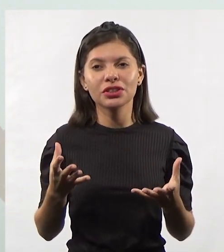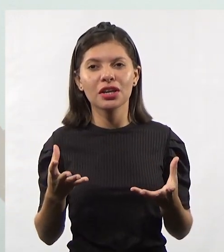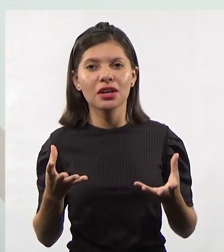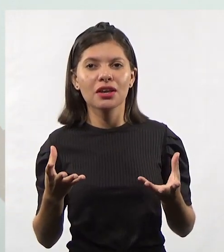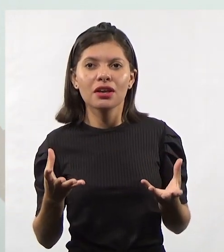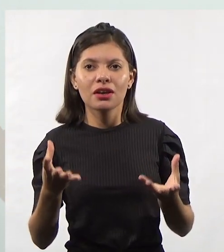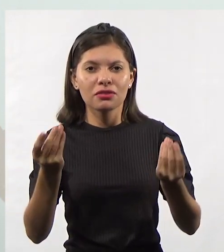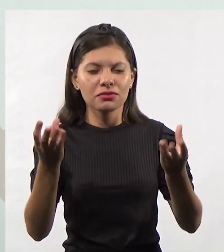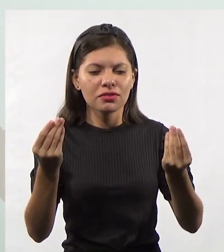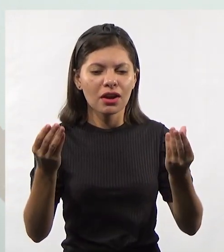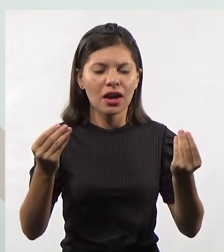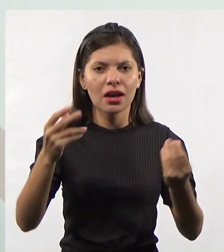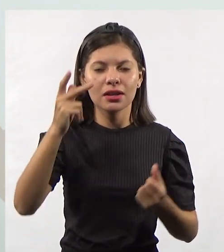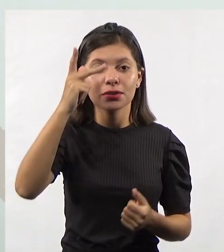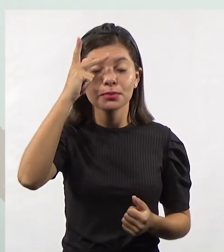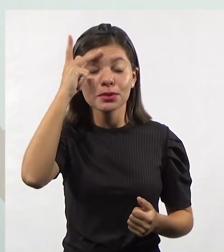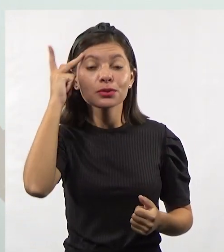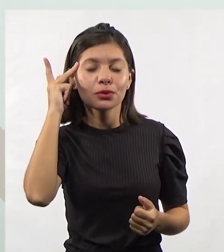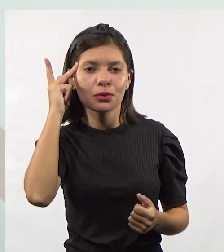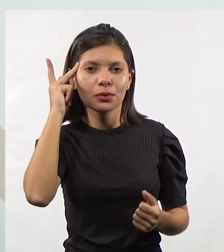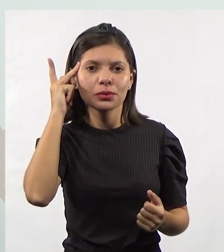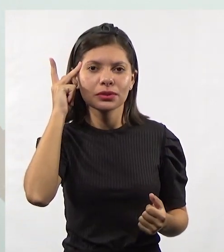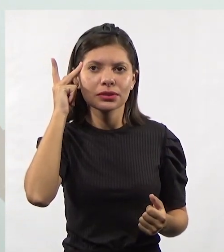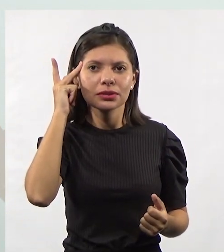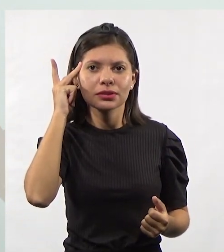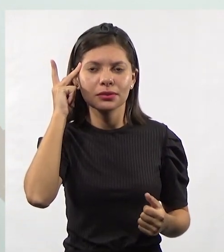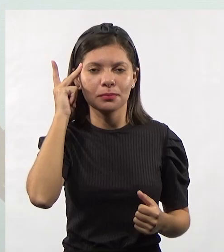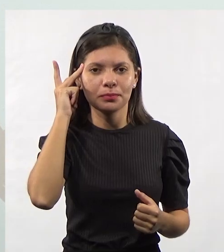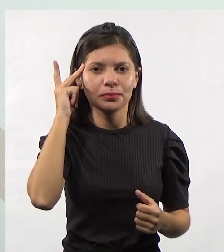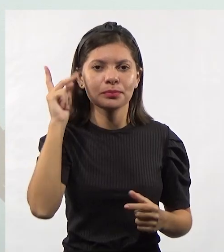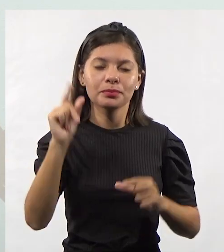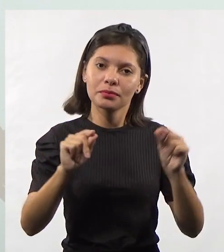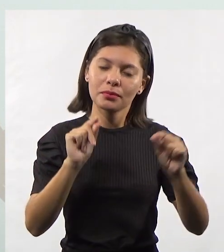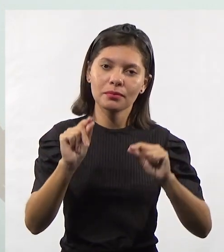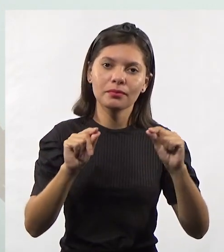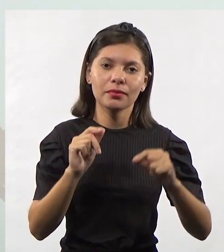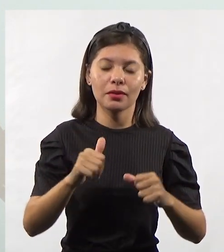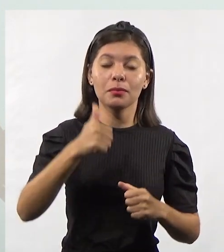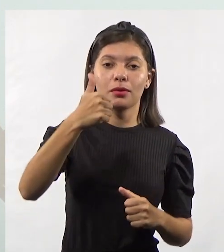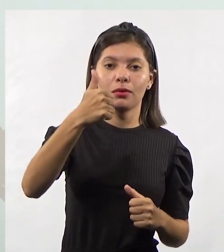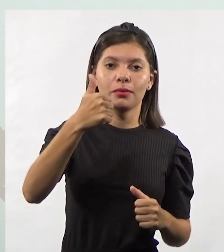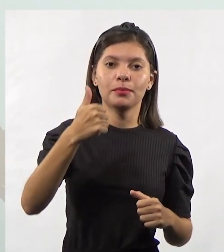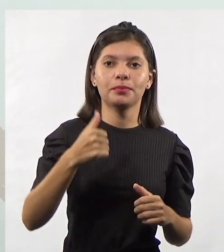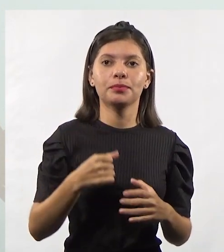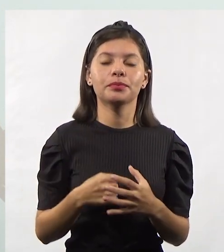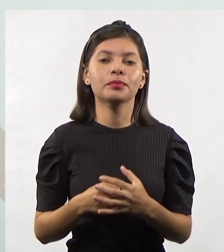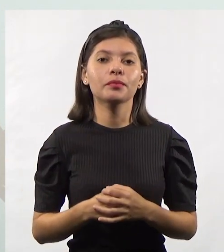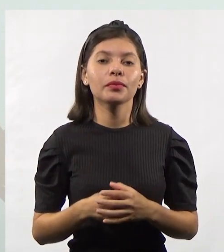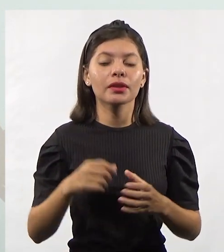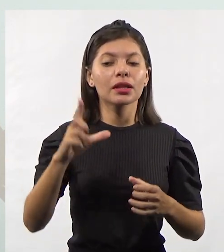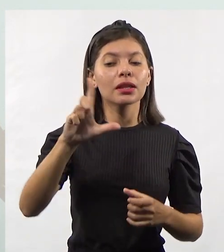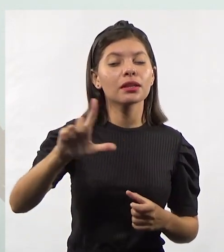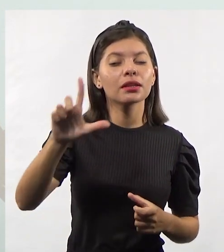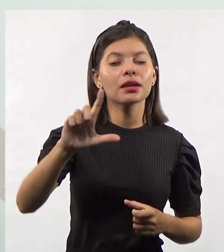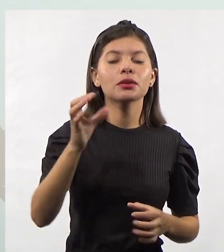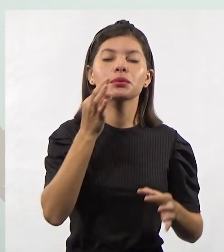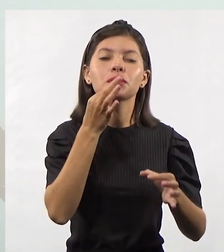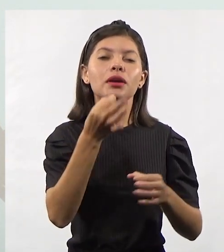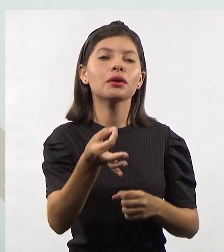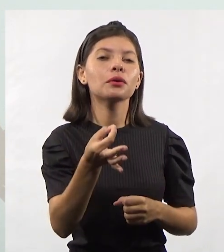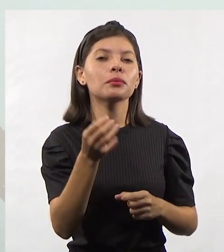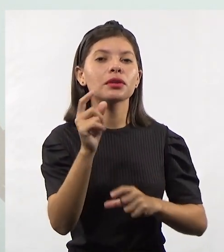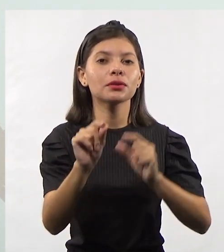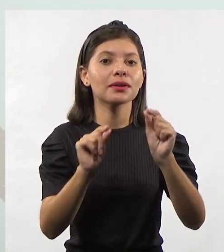para que você considere as negativas e tem um grupo aí geralmente a literatura recomenda aí grupo